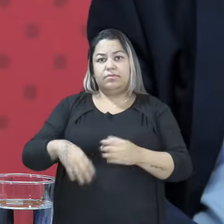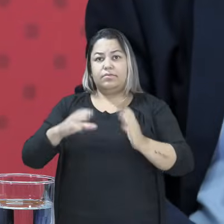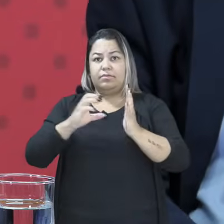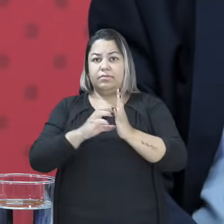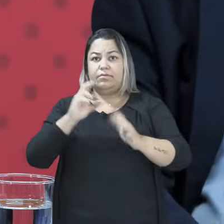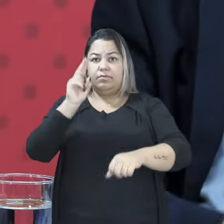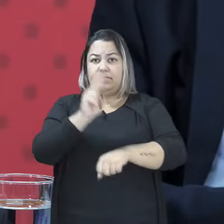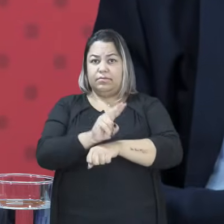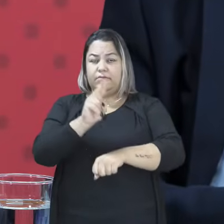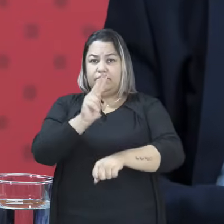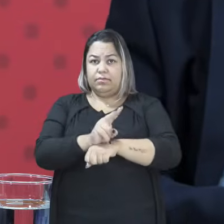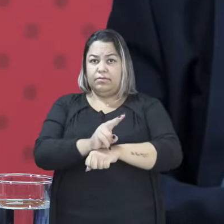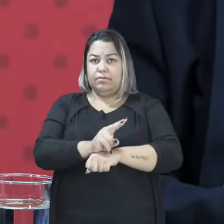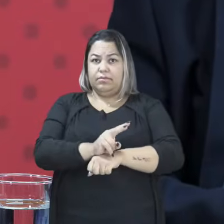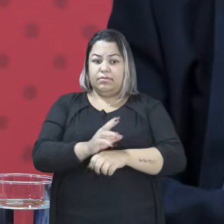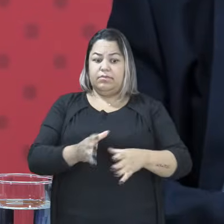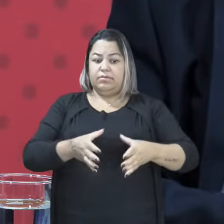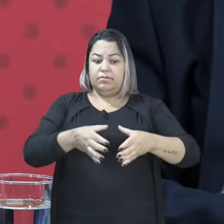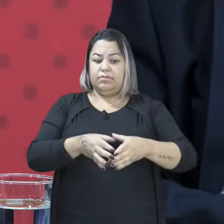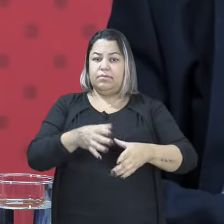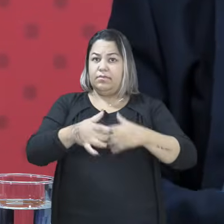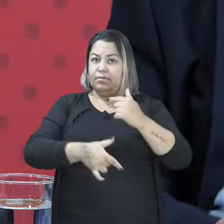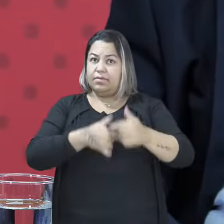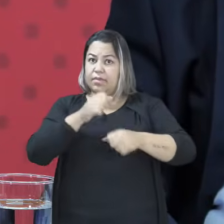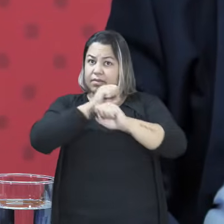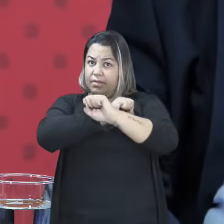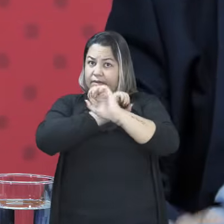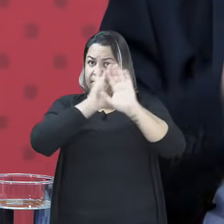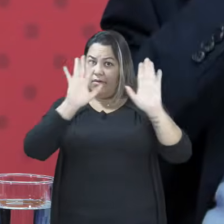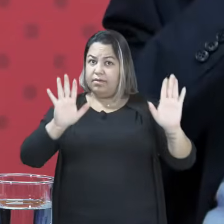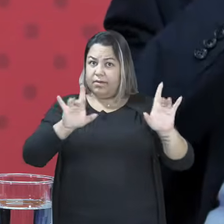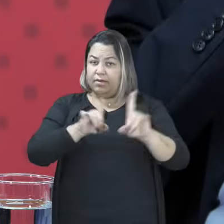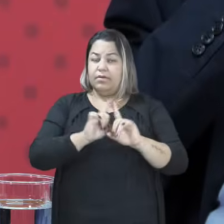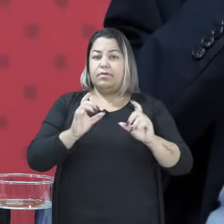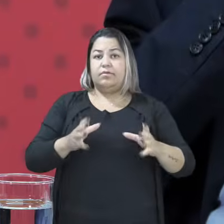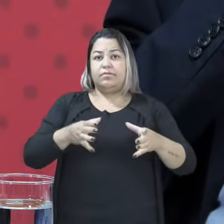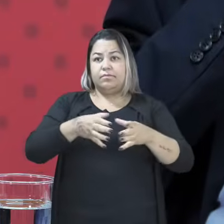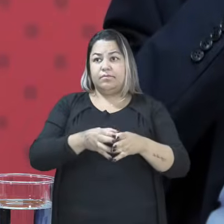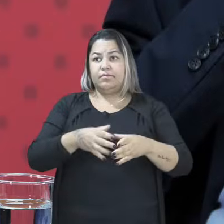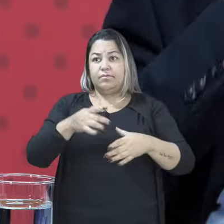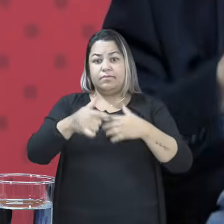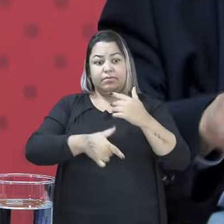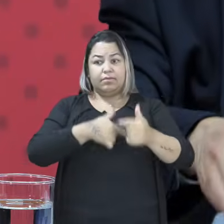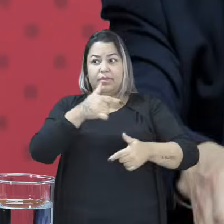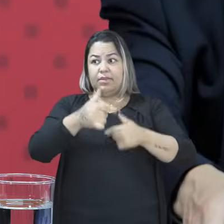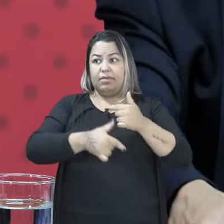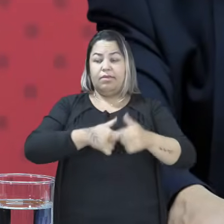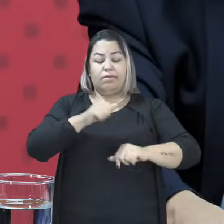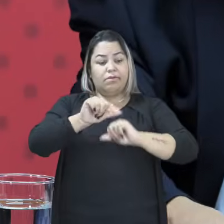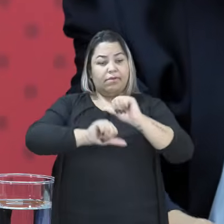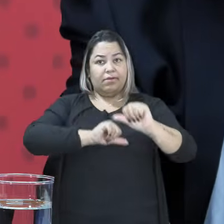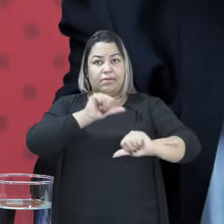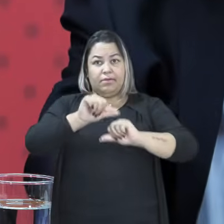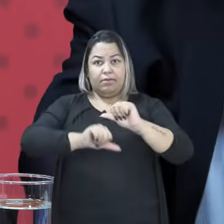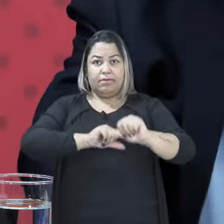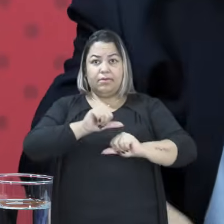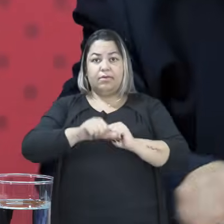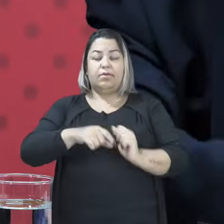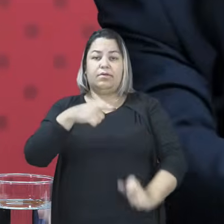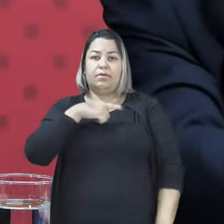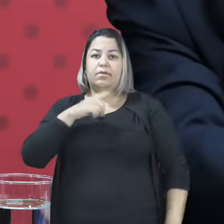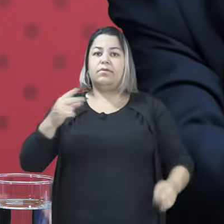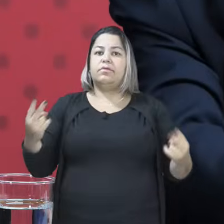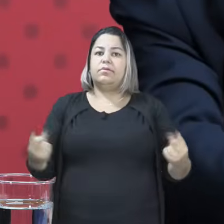classe trabalhadora. Mas é evidente, a classe trabalhadora está em profunda transformação. Nós temos que